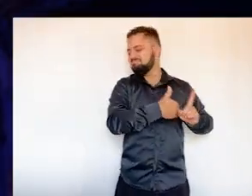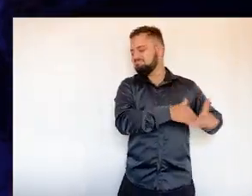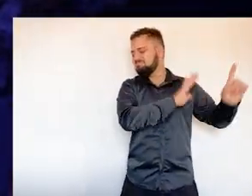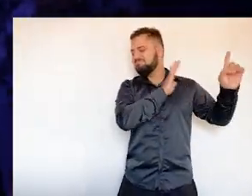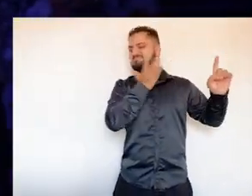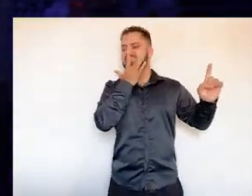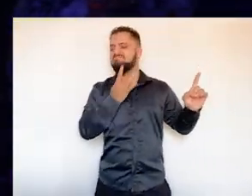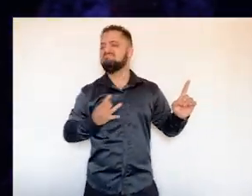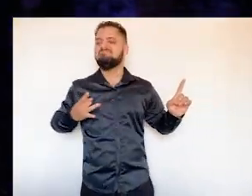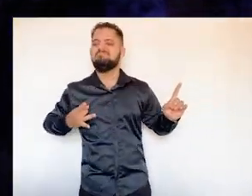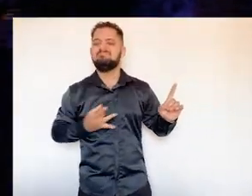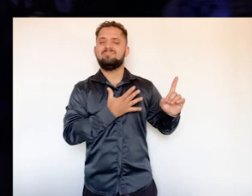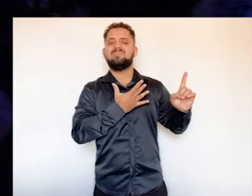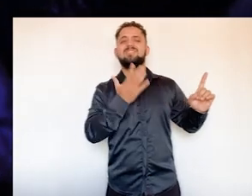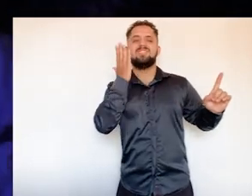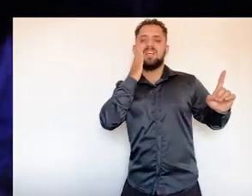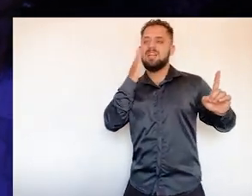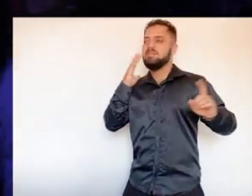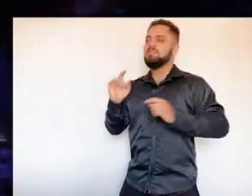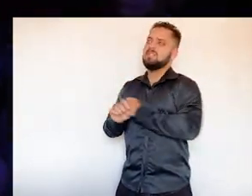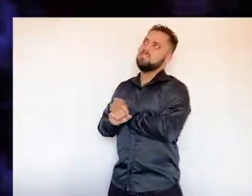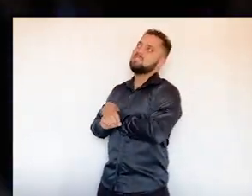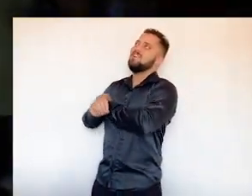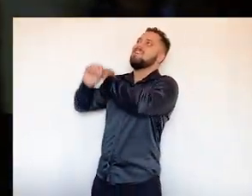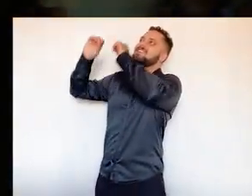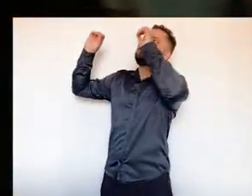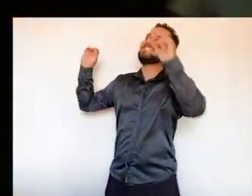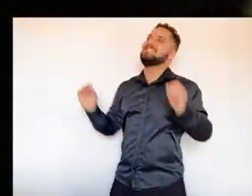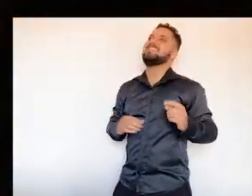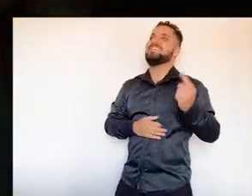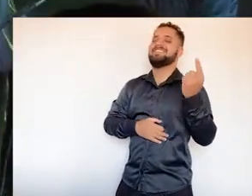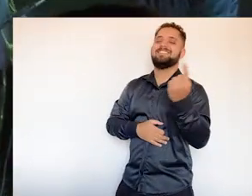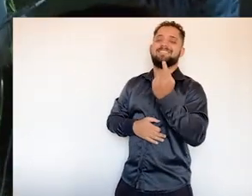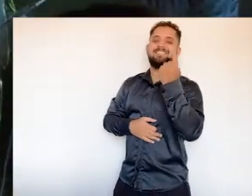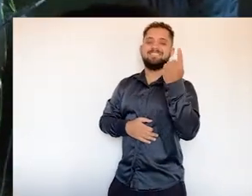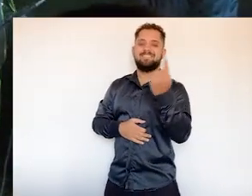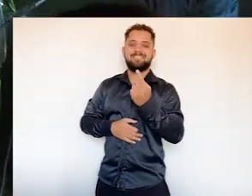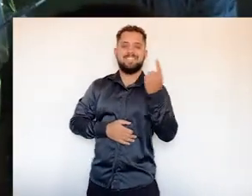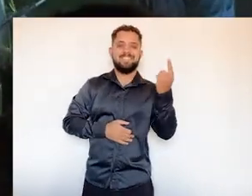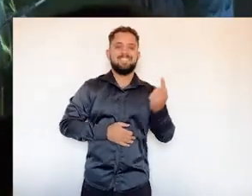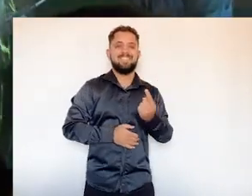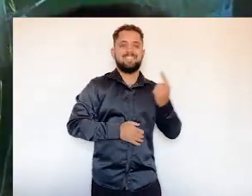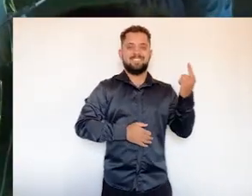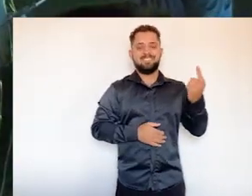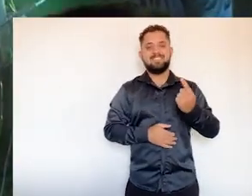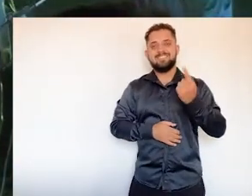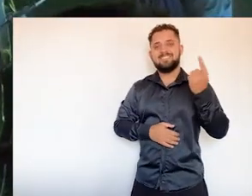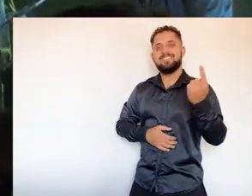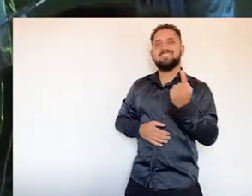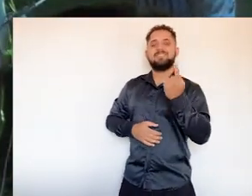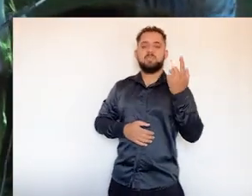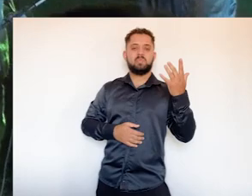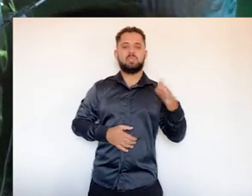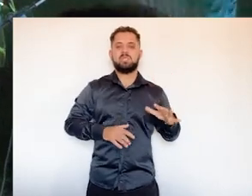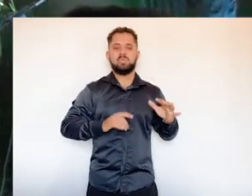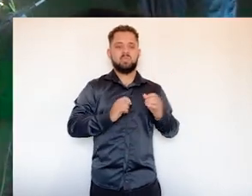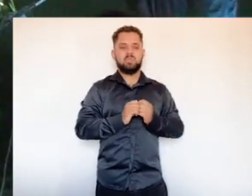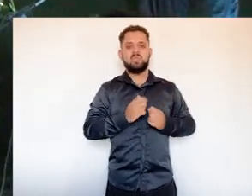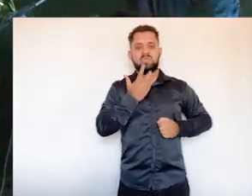de você, falando sério. A escola que tu veio, malandro otário. Eu